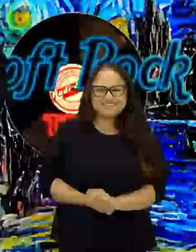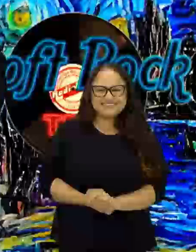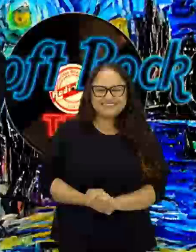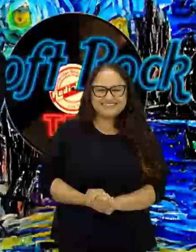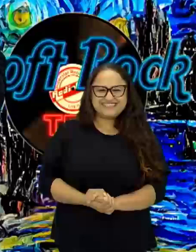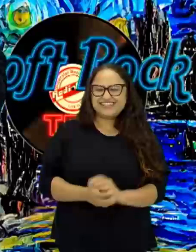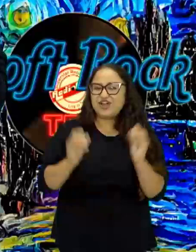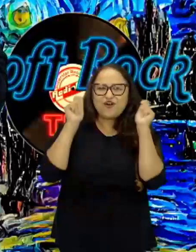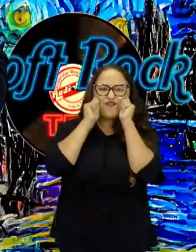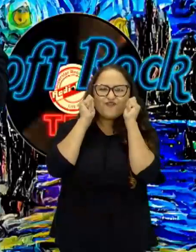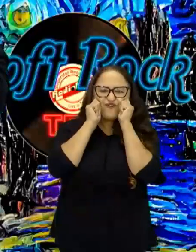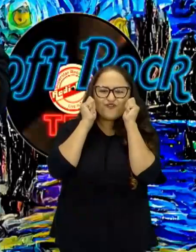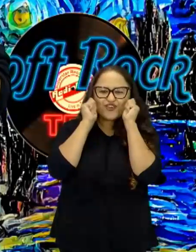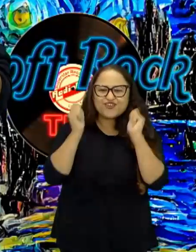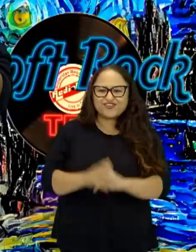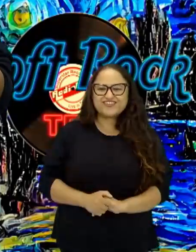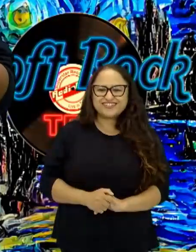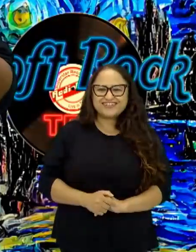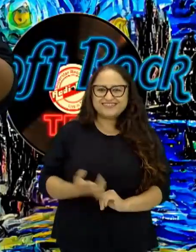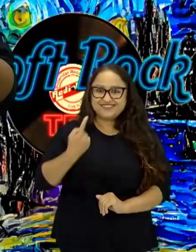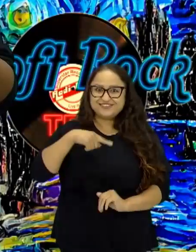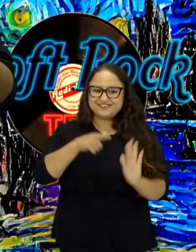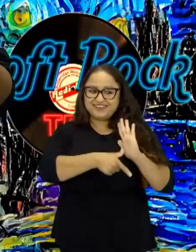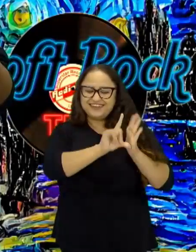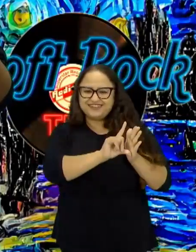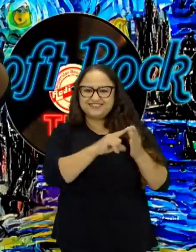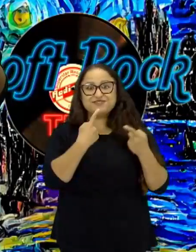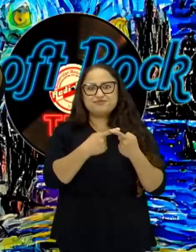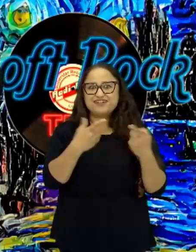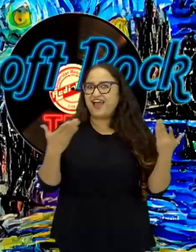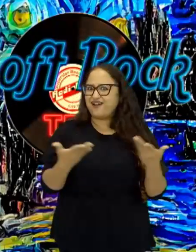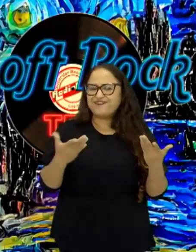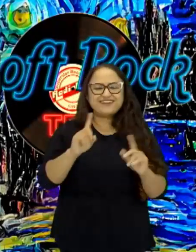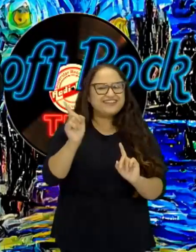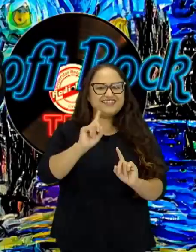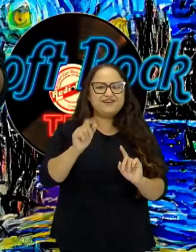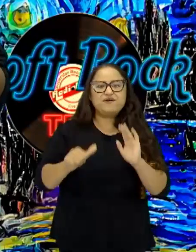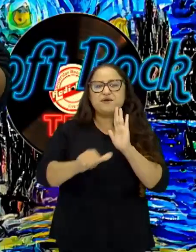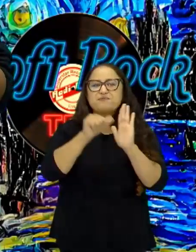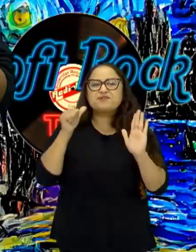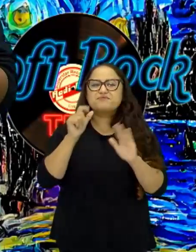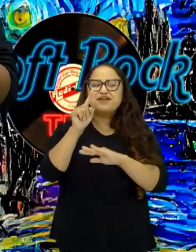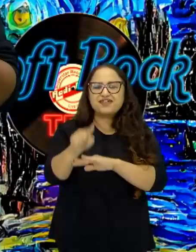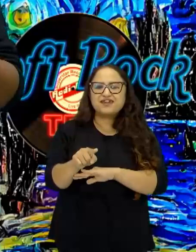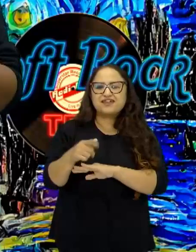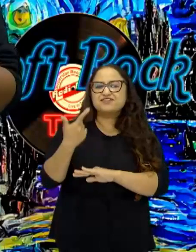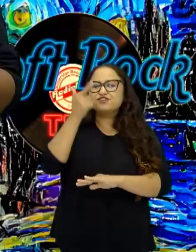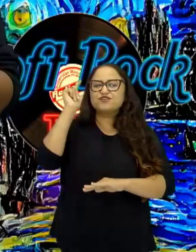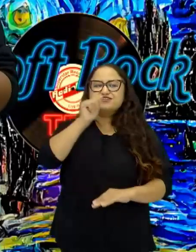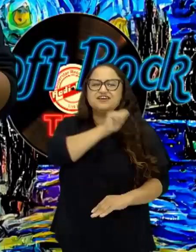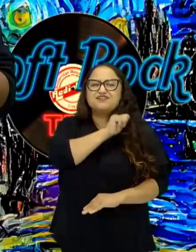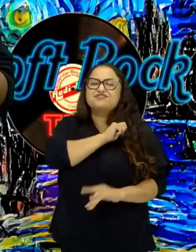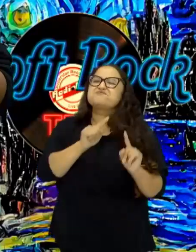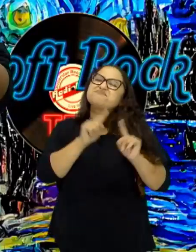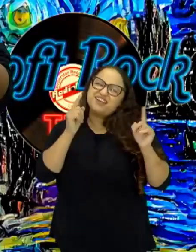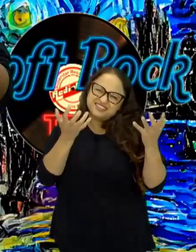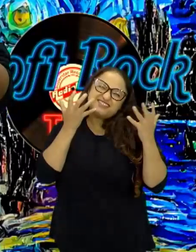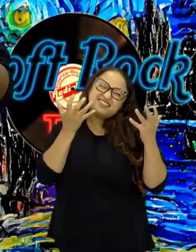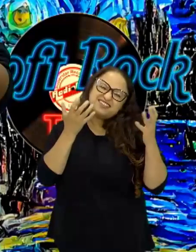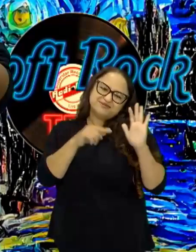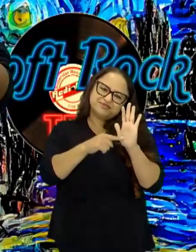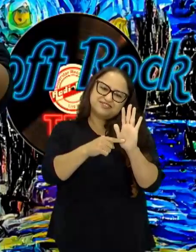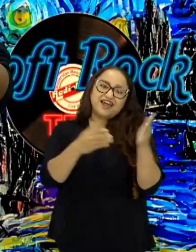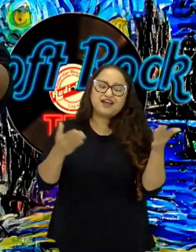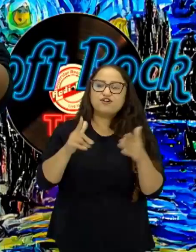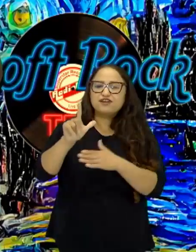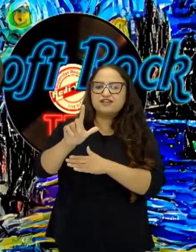Uma fofa, né? Nossa, Letícia, a gente antecipou parabéns. a dela, porque não era dela agora. Primeiro era de outro estudante, mas a gente já vai mostrar. Agora da